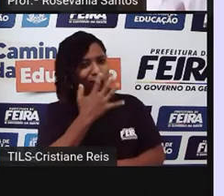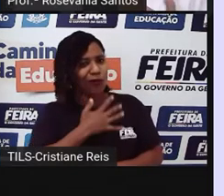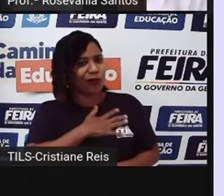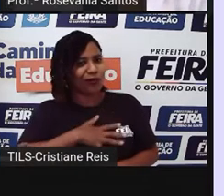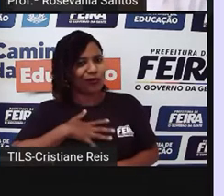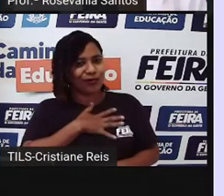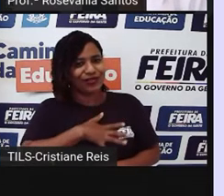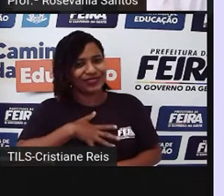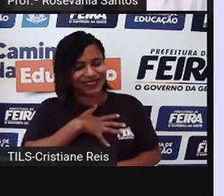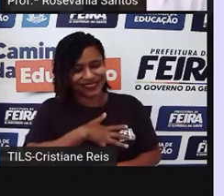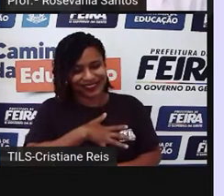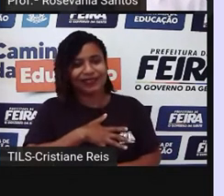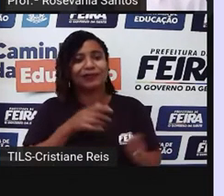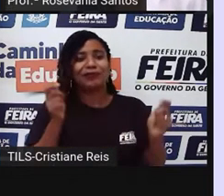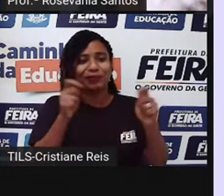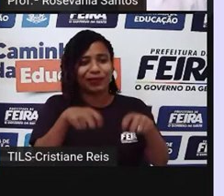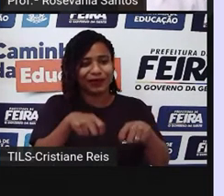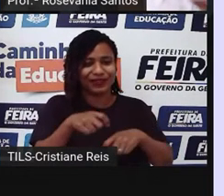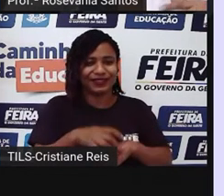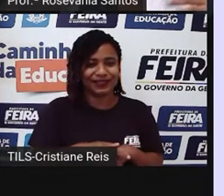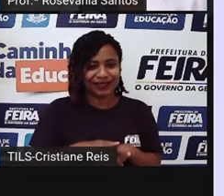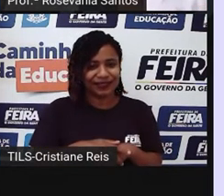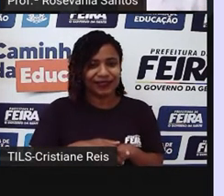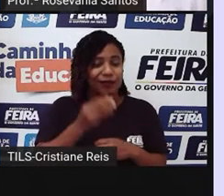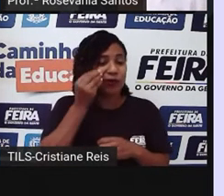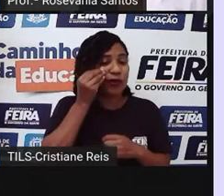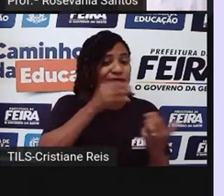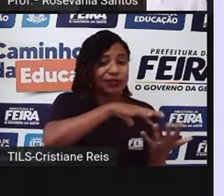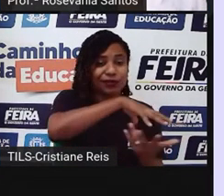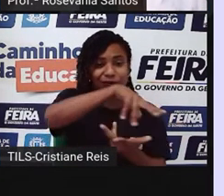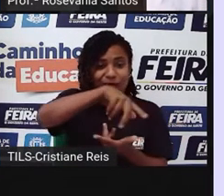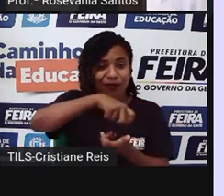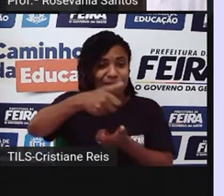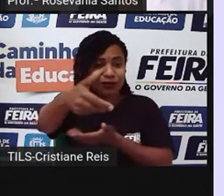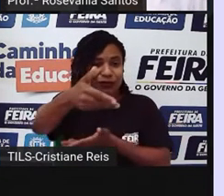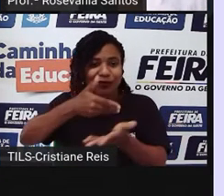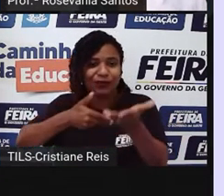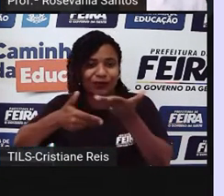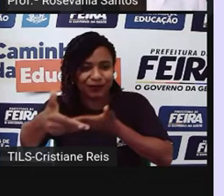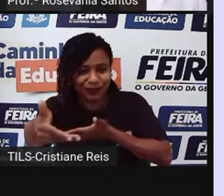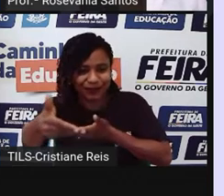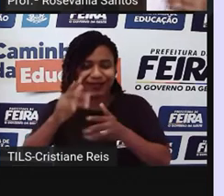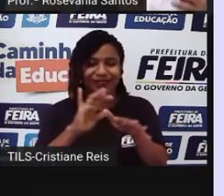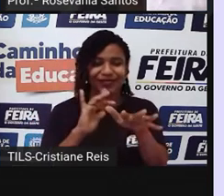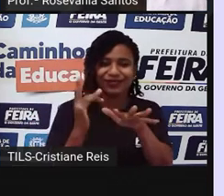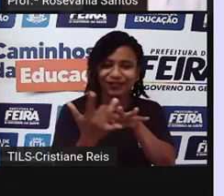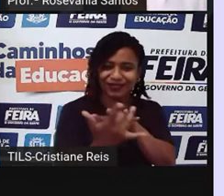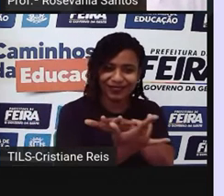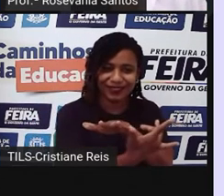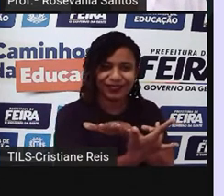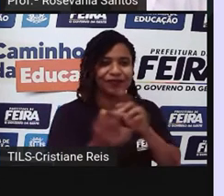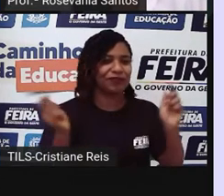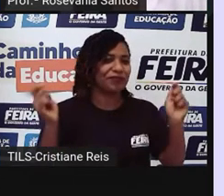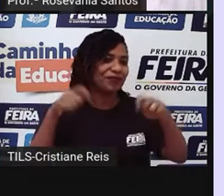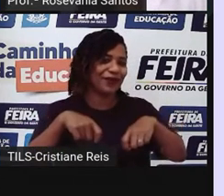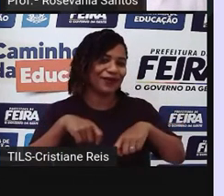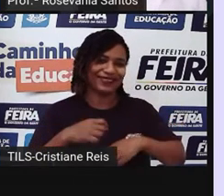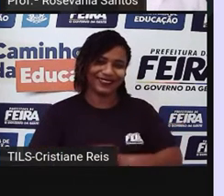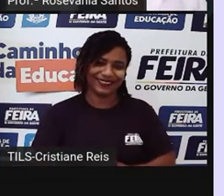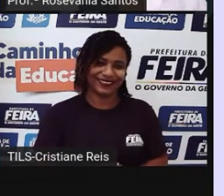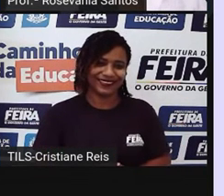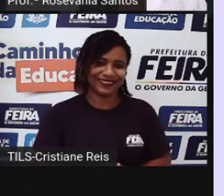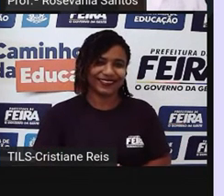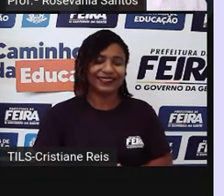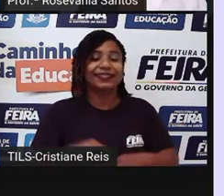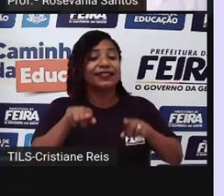a forma hoje de se relacionar, isso é o mundo inteiro, através, né, das redes sociais, o mundo inteiro faz isso.